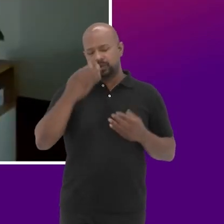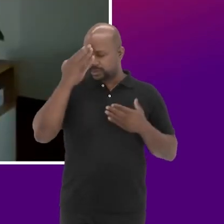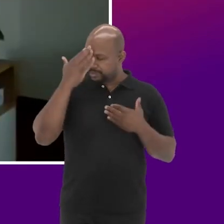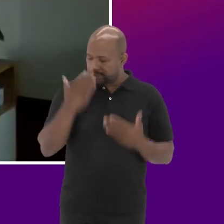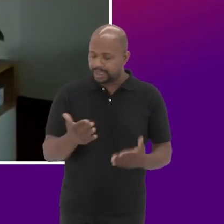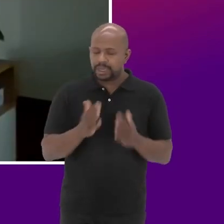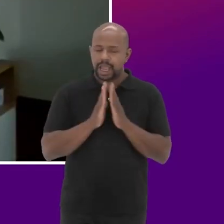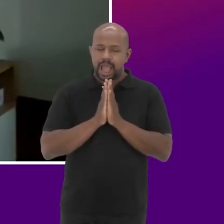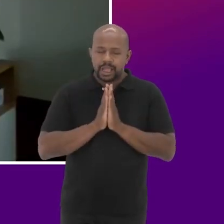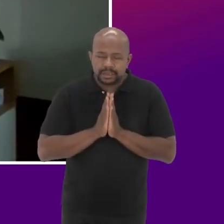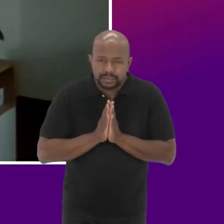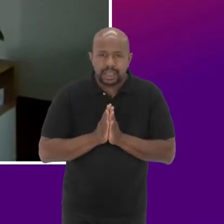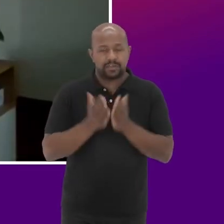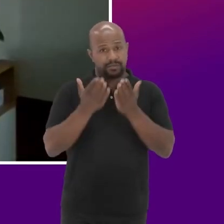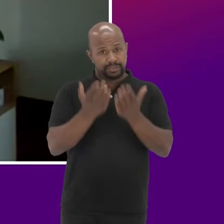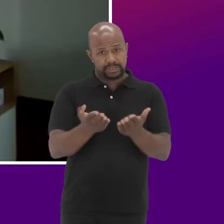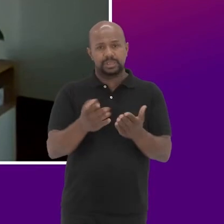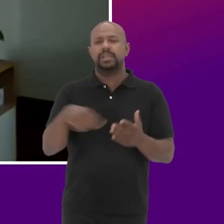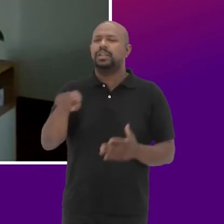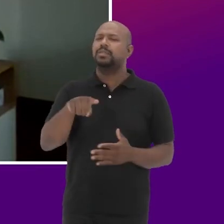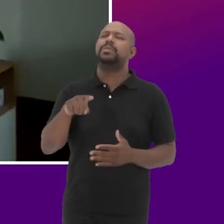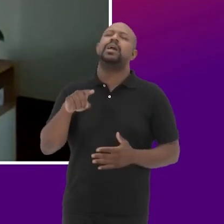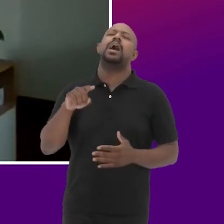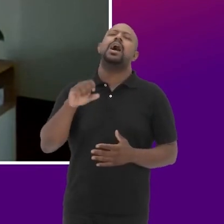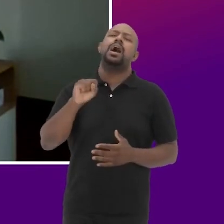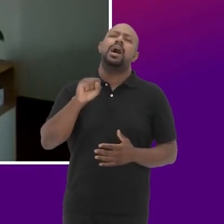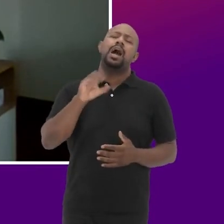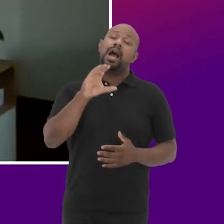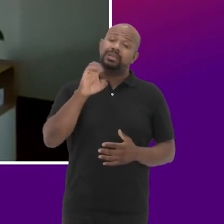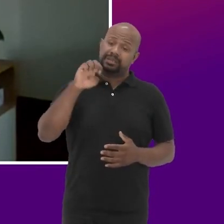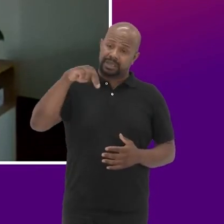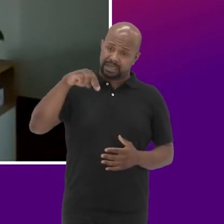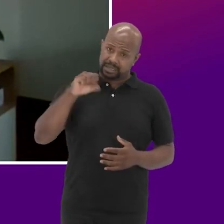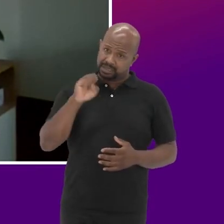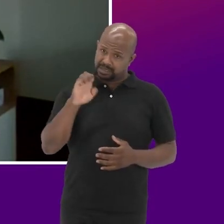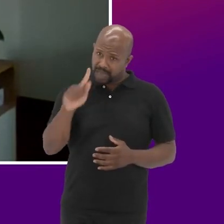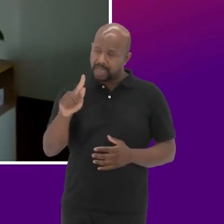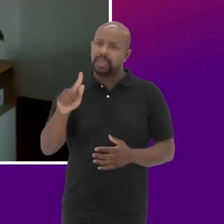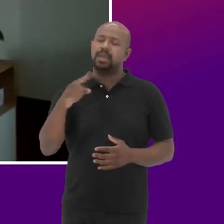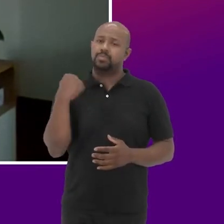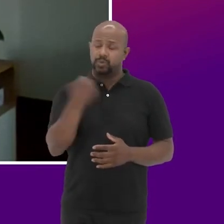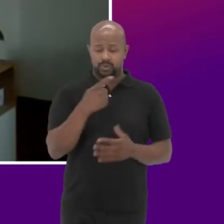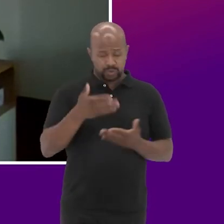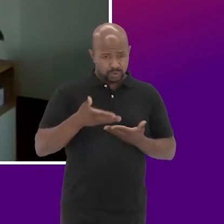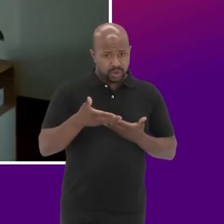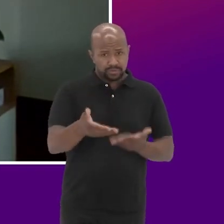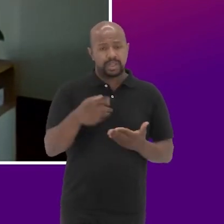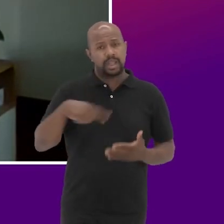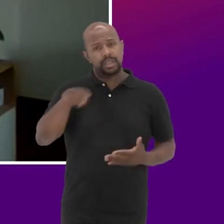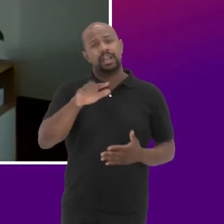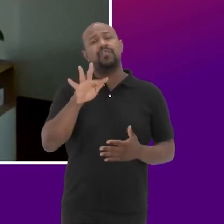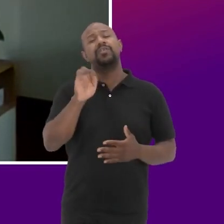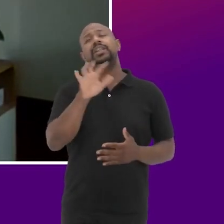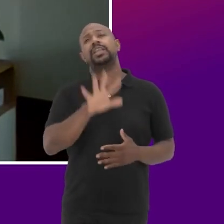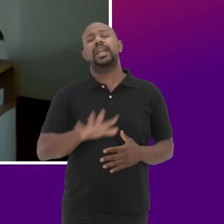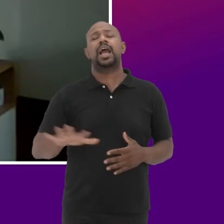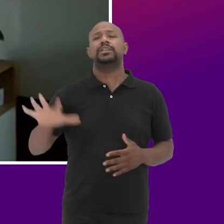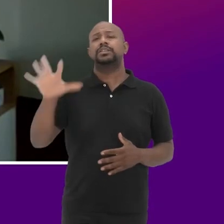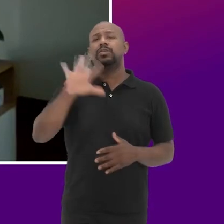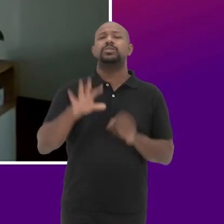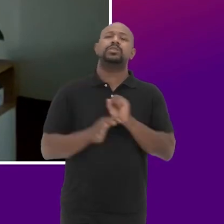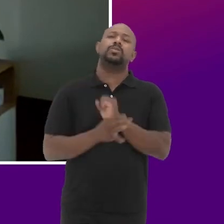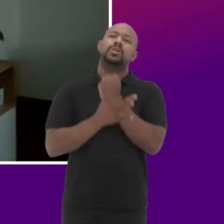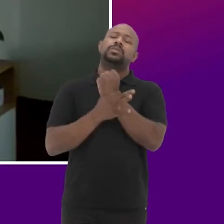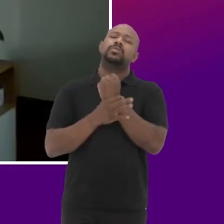Ivani, muito obrigada a você e também a CNSEG por nos convidar aqui da Federação